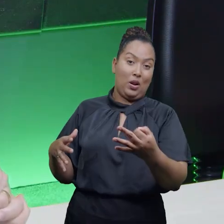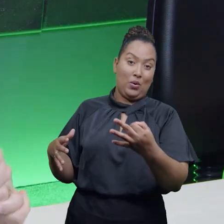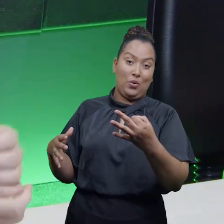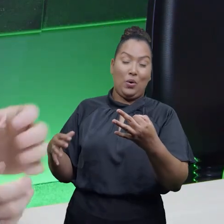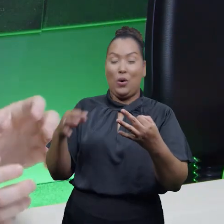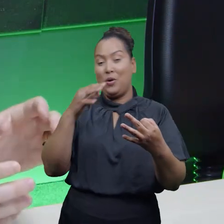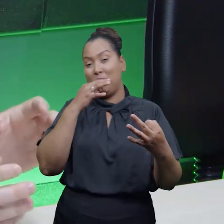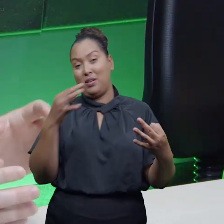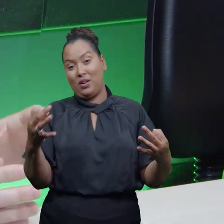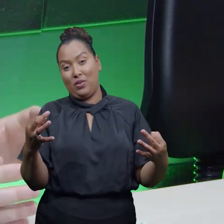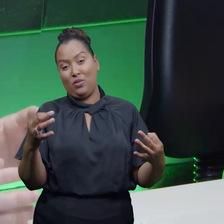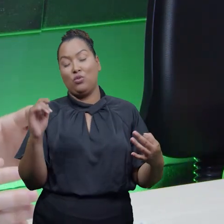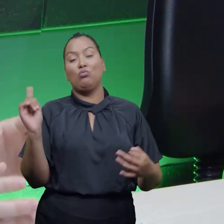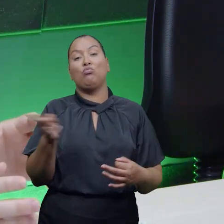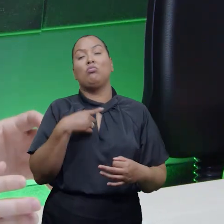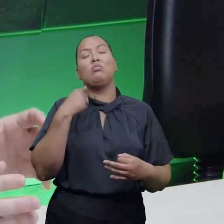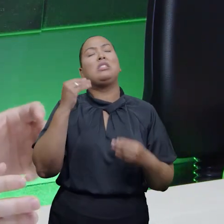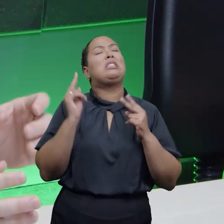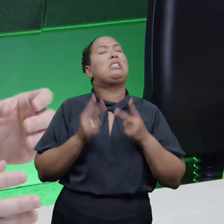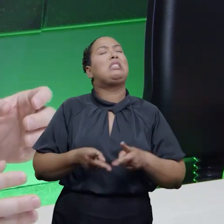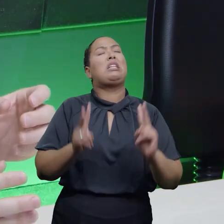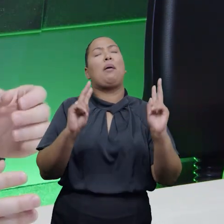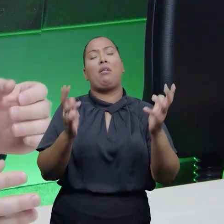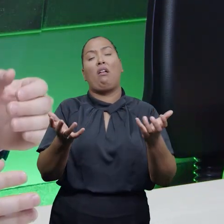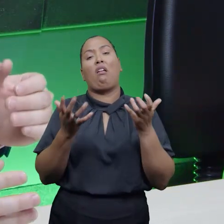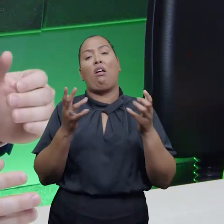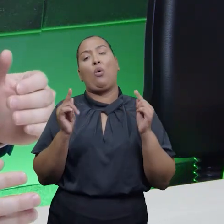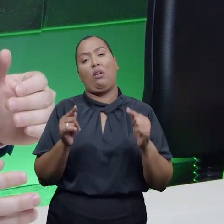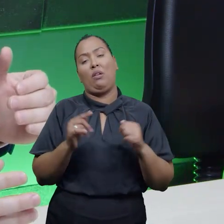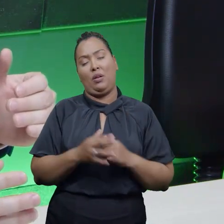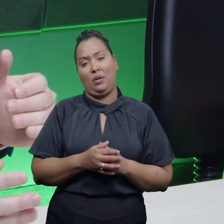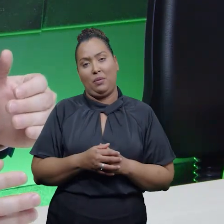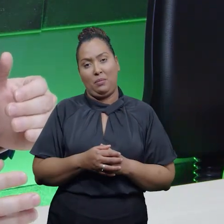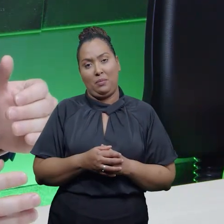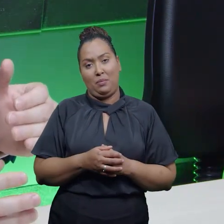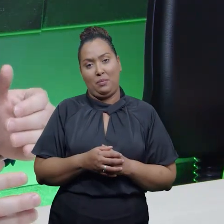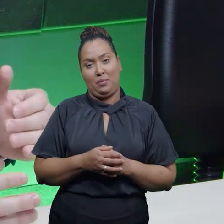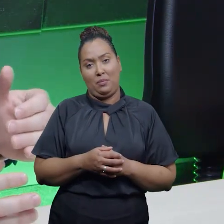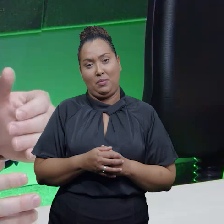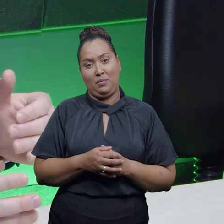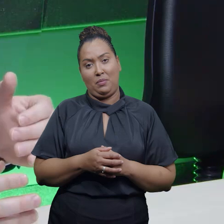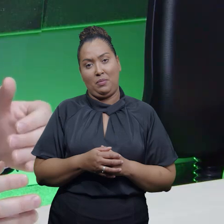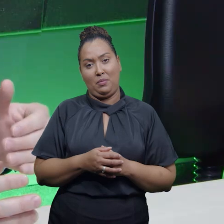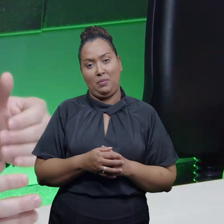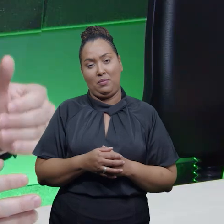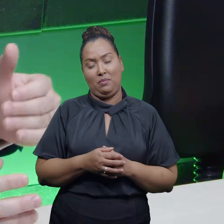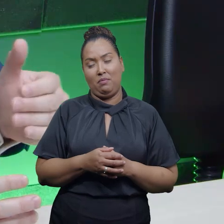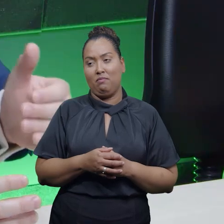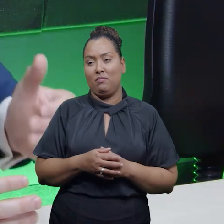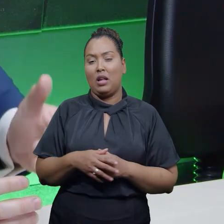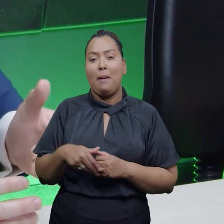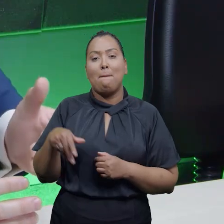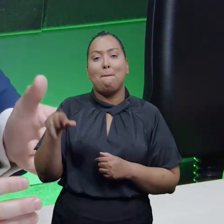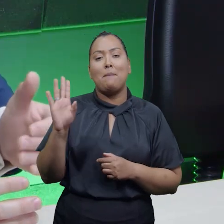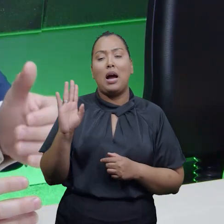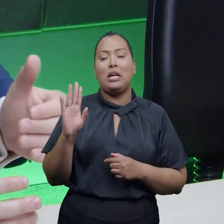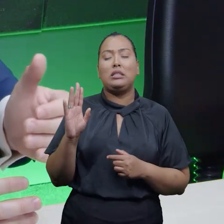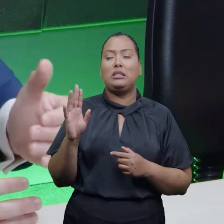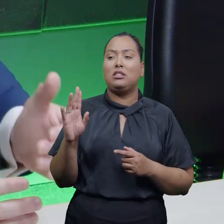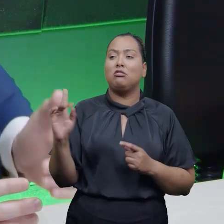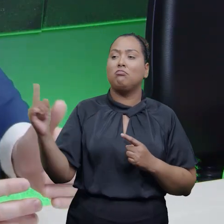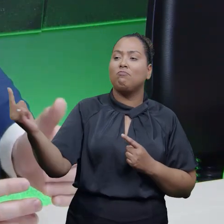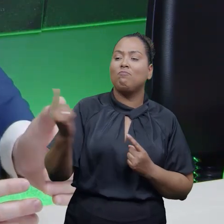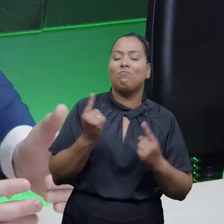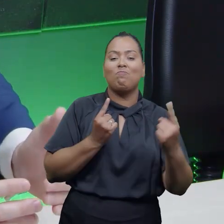da Defensoria. Nós temos sempre buscado uma atuação, vamos dizer assim, mais consensual,